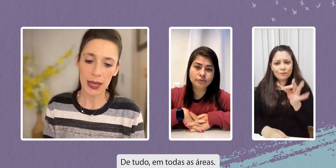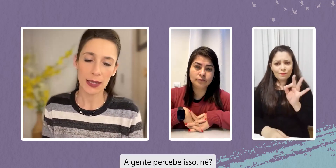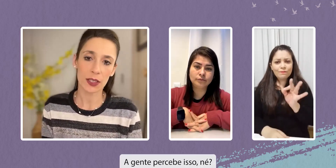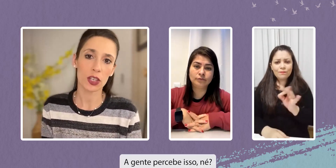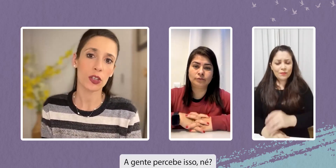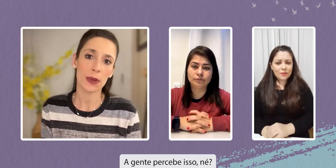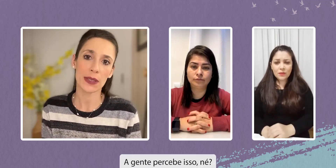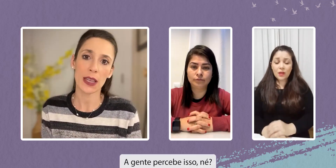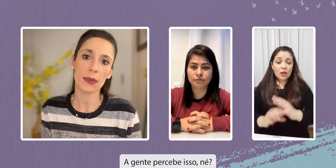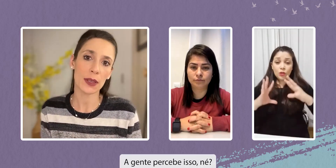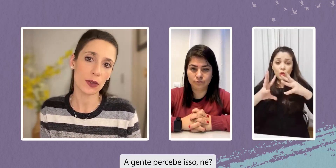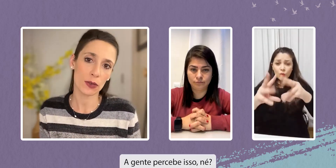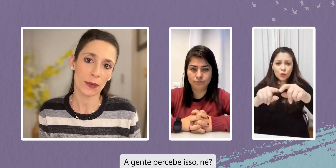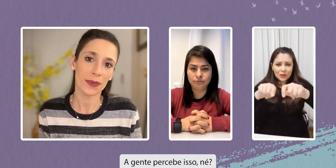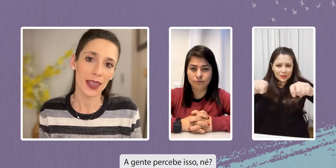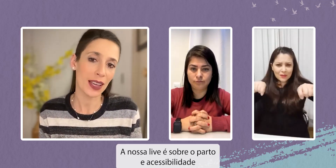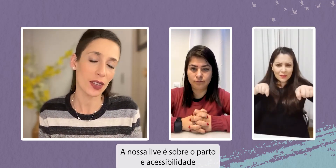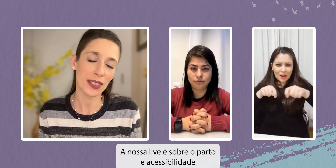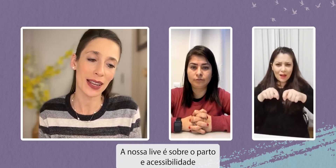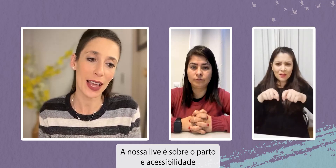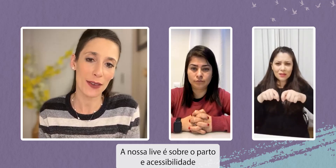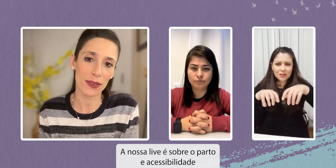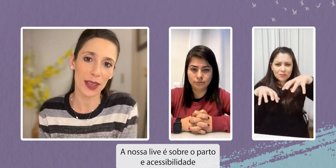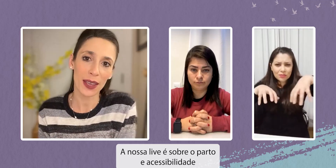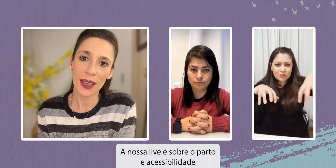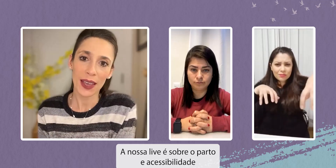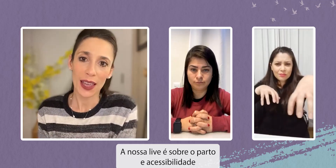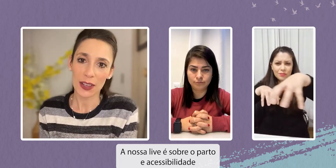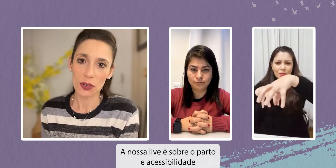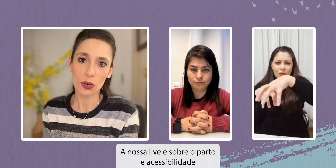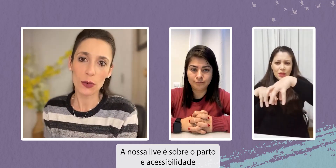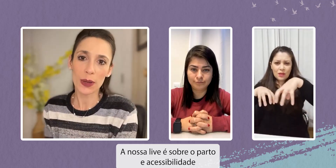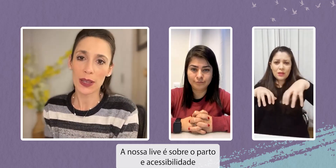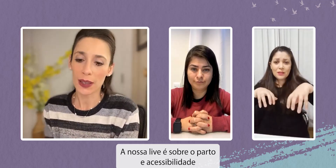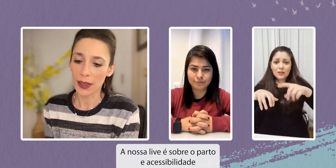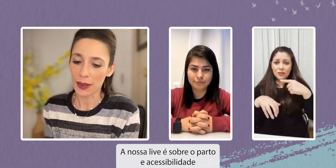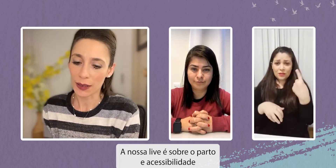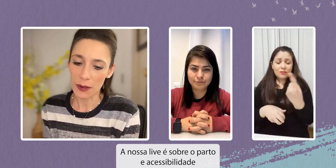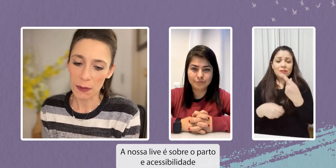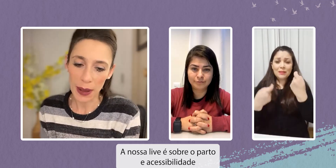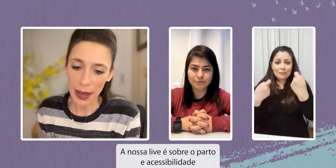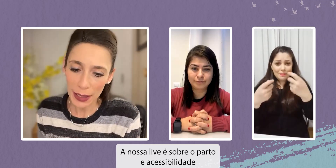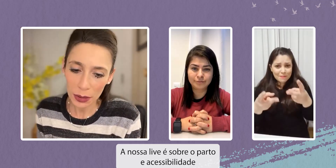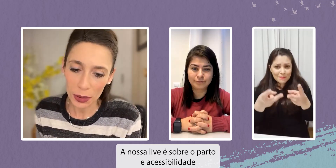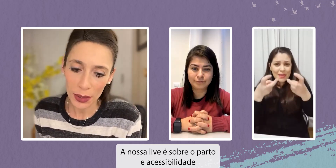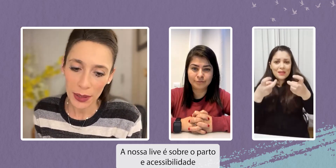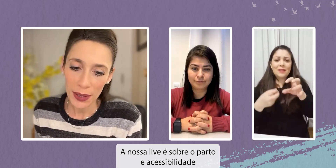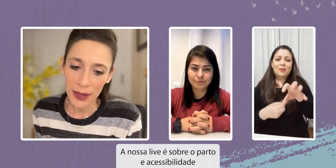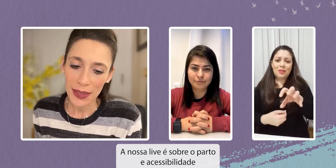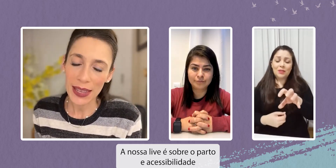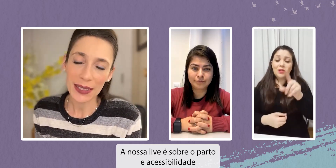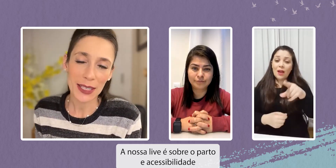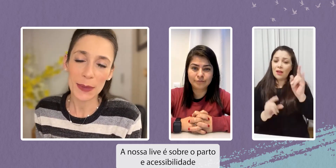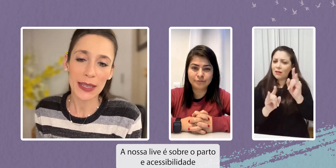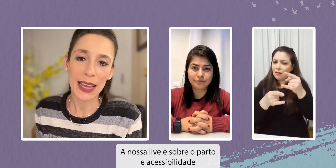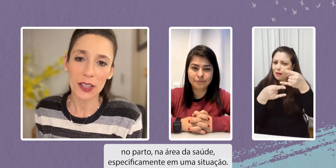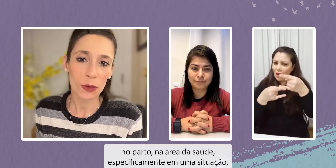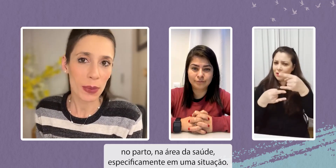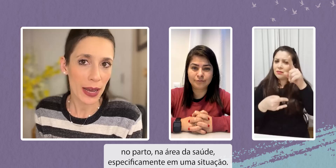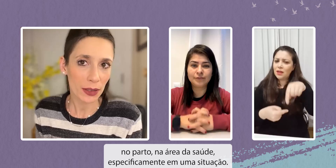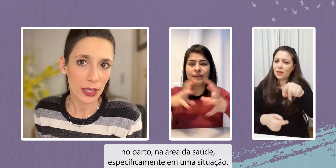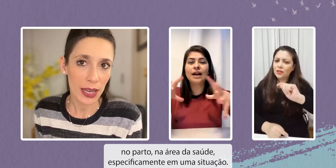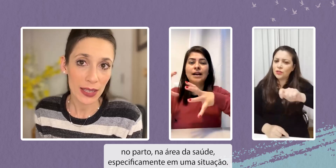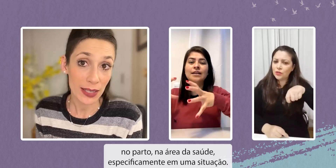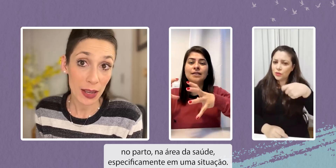as áreas a gente percebe isso, né? A nossa live é sobre o parto, né? E acessibilidade